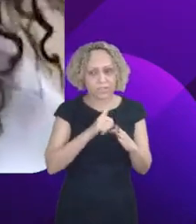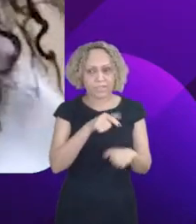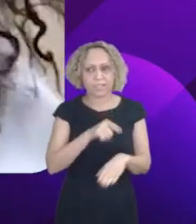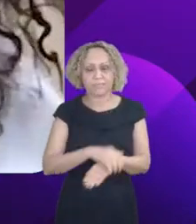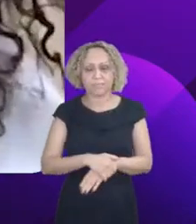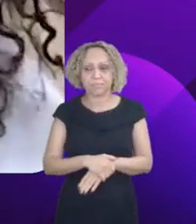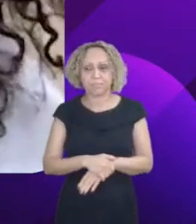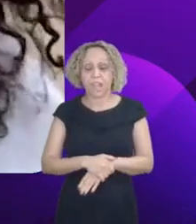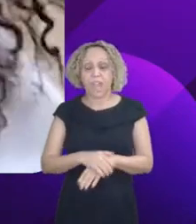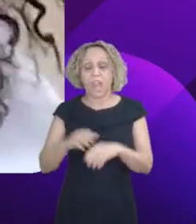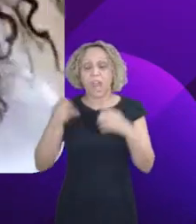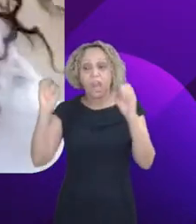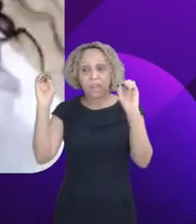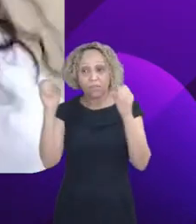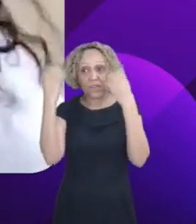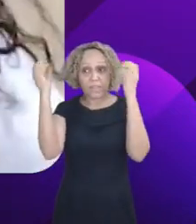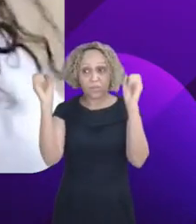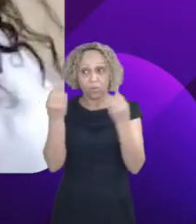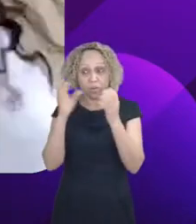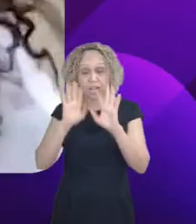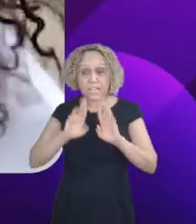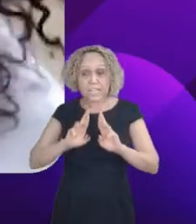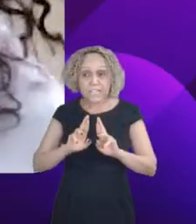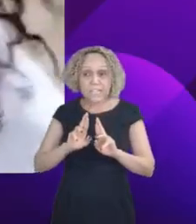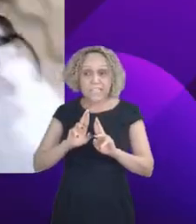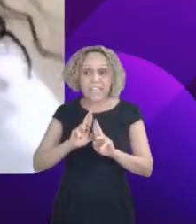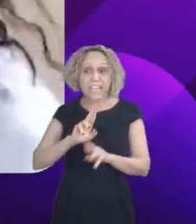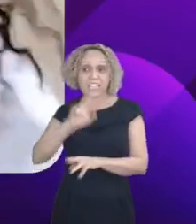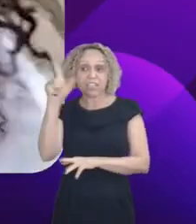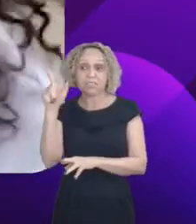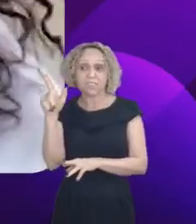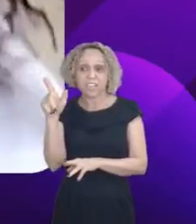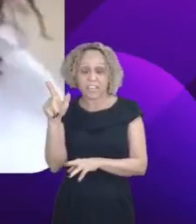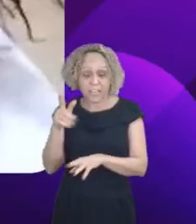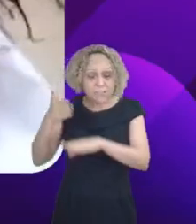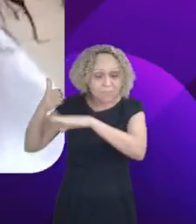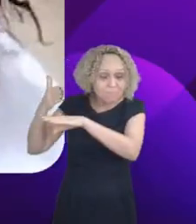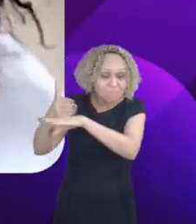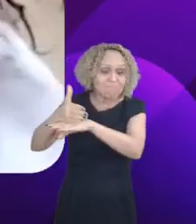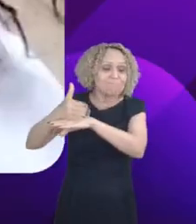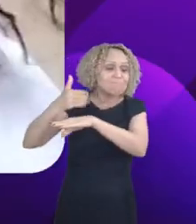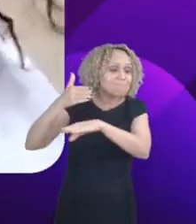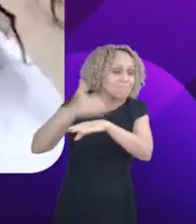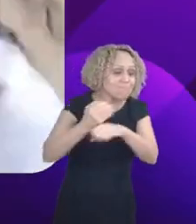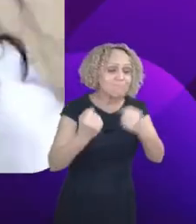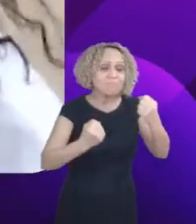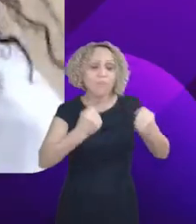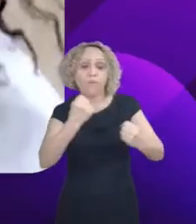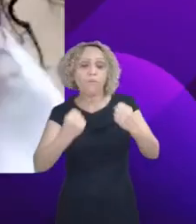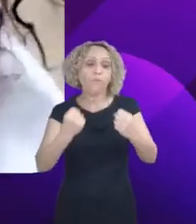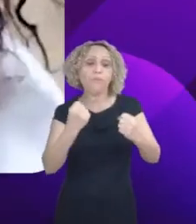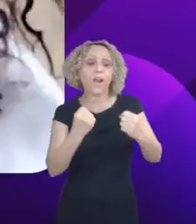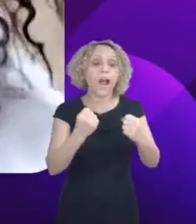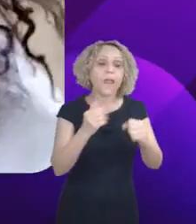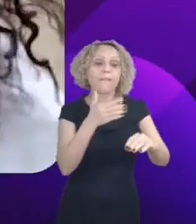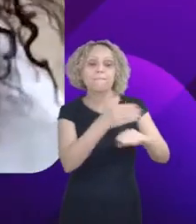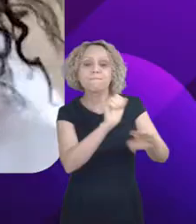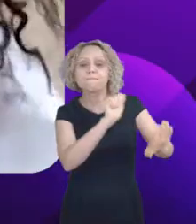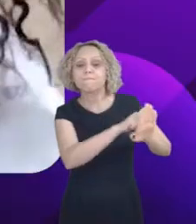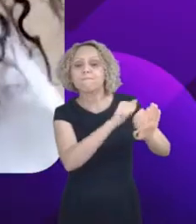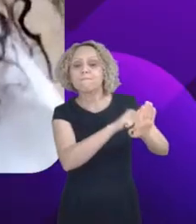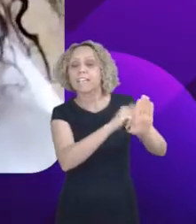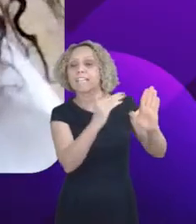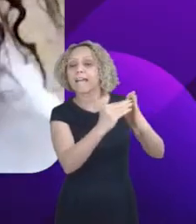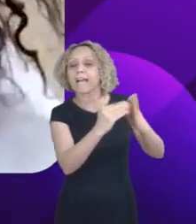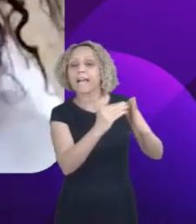essa viatura diferente, proativa, que vai na casa, que busca, e a prevenção. A prevenção